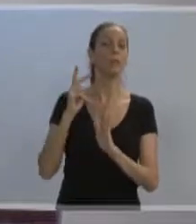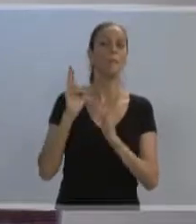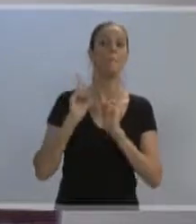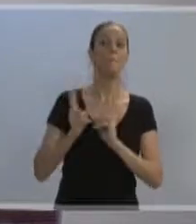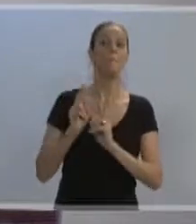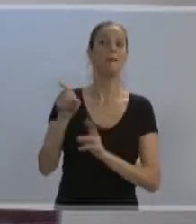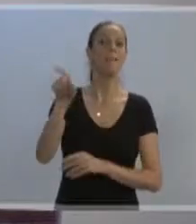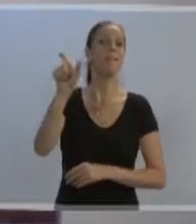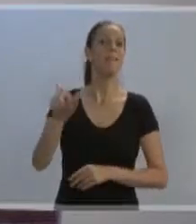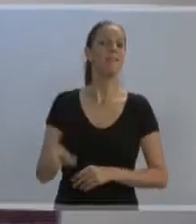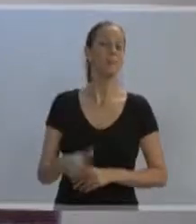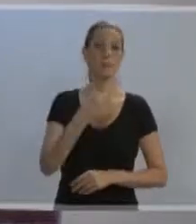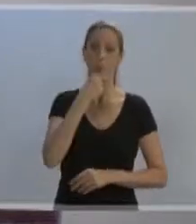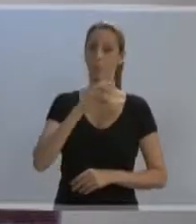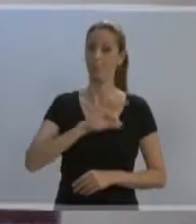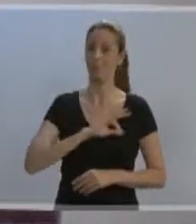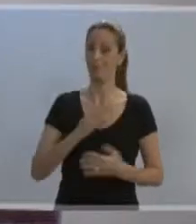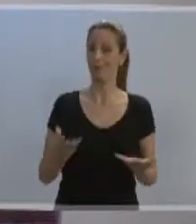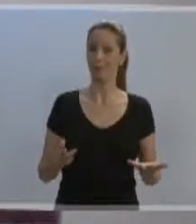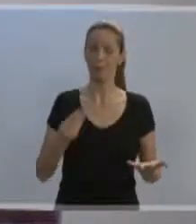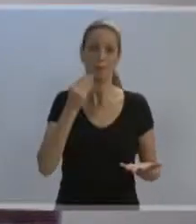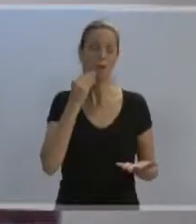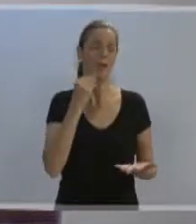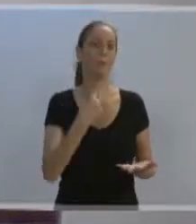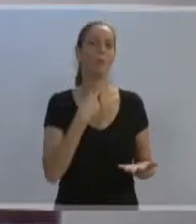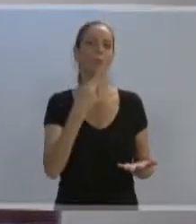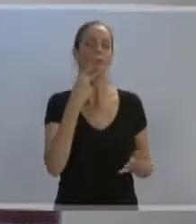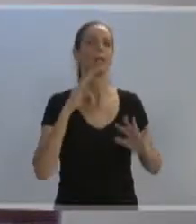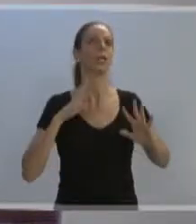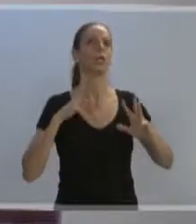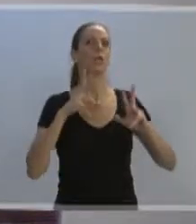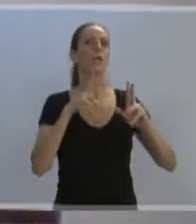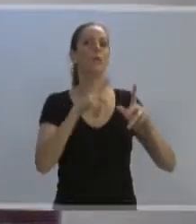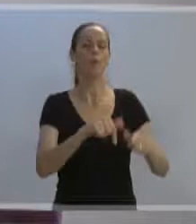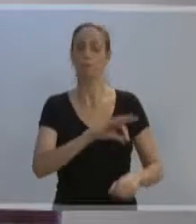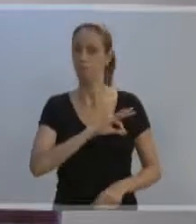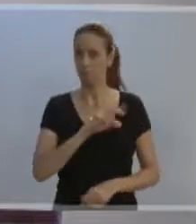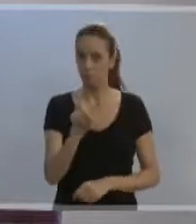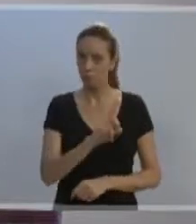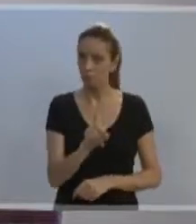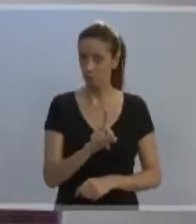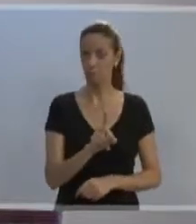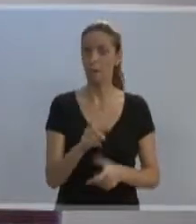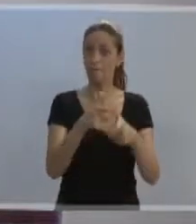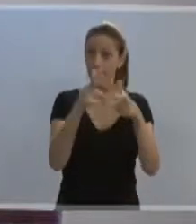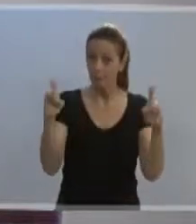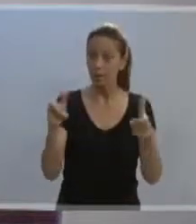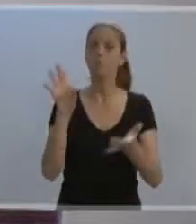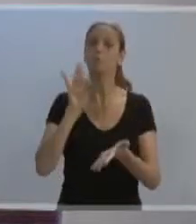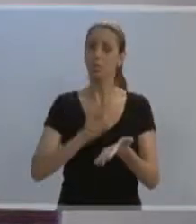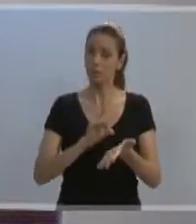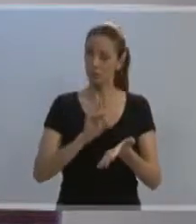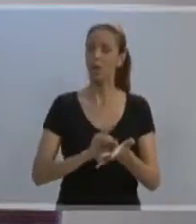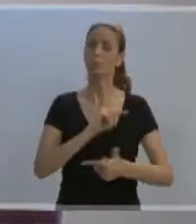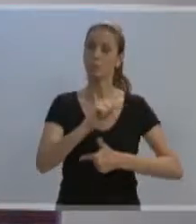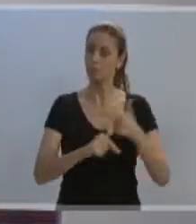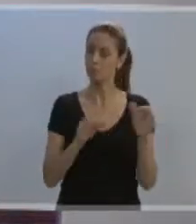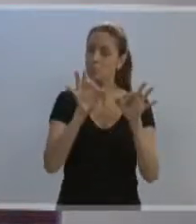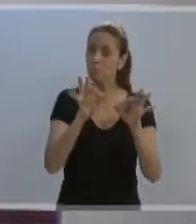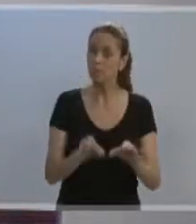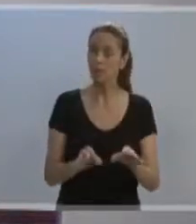guarda então é óbvio que nós não podemos generalizar muito pelo contrário a grande maioria deles estão fazendo seu papel agora